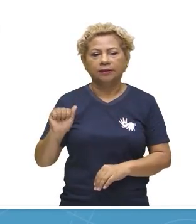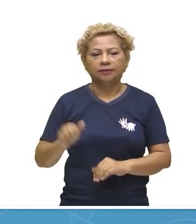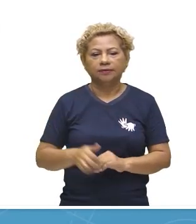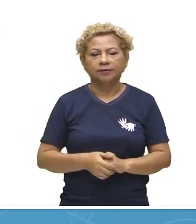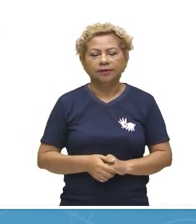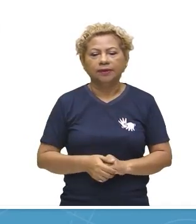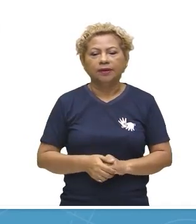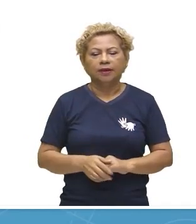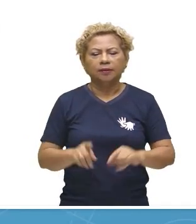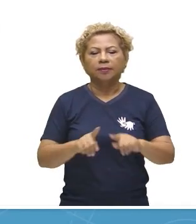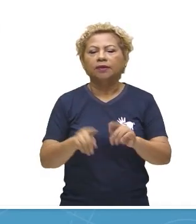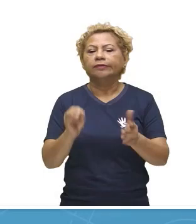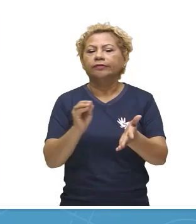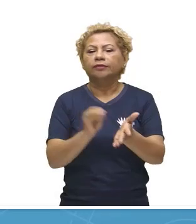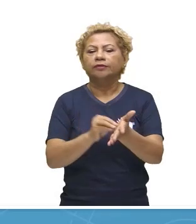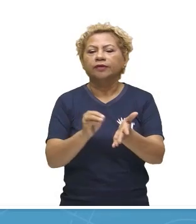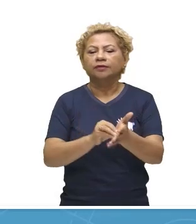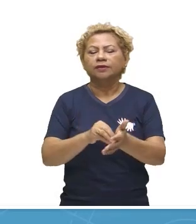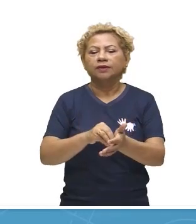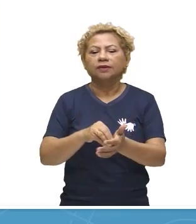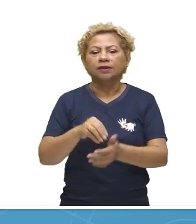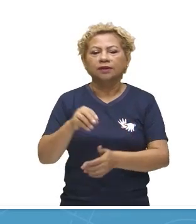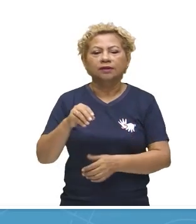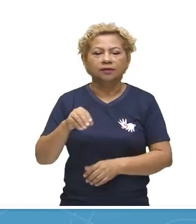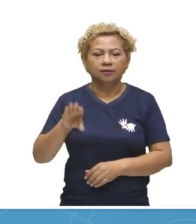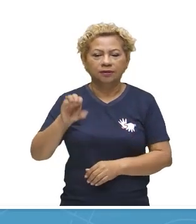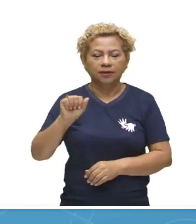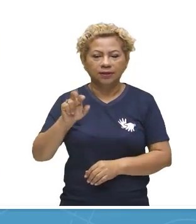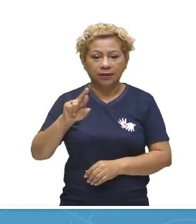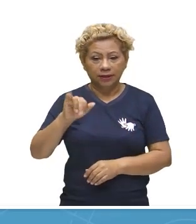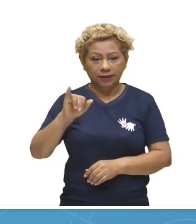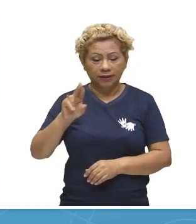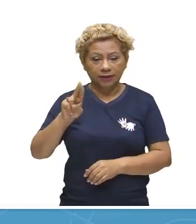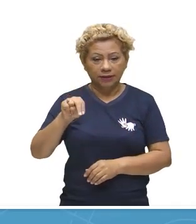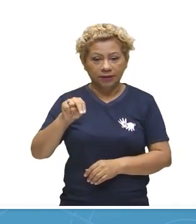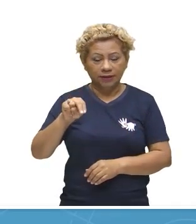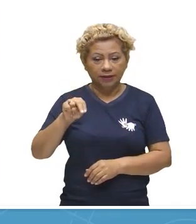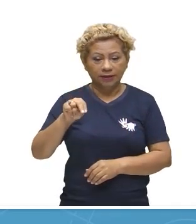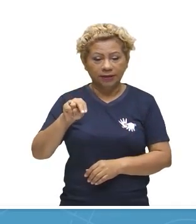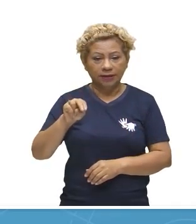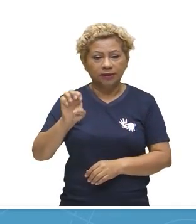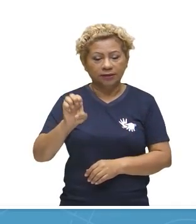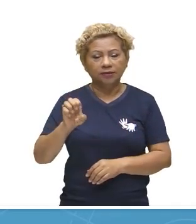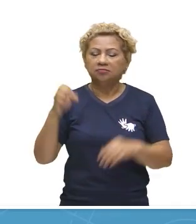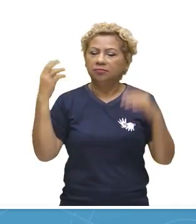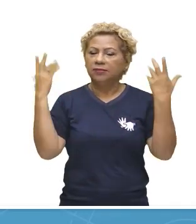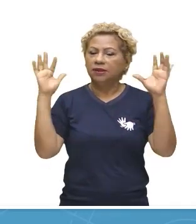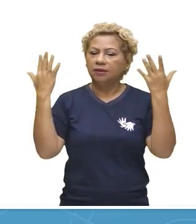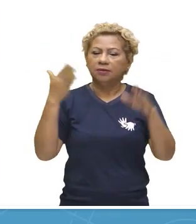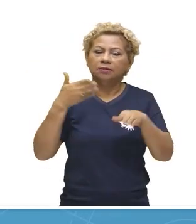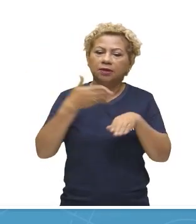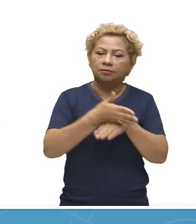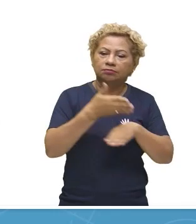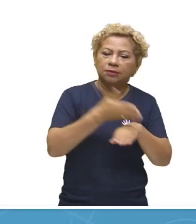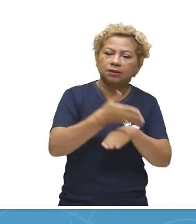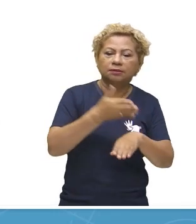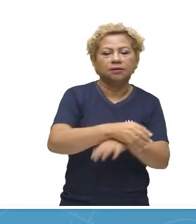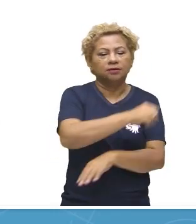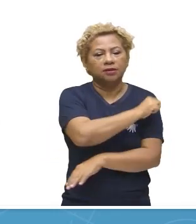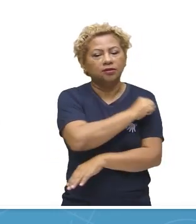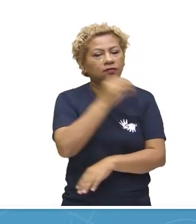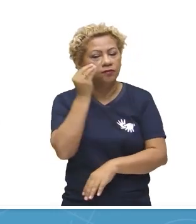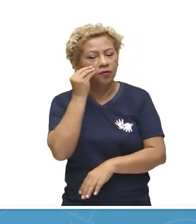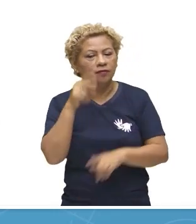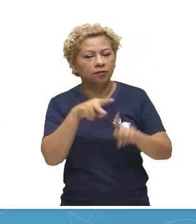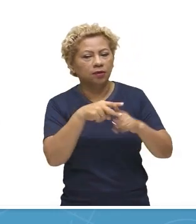de responder, né, qual é a raiz quadrada. Mas muito bem, parabéns pela participação de vocês. Então a gente vai conferir aí a